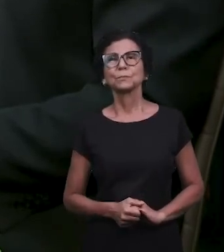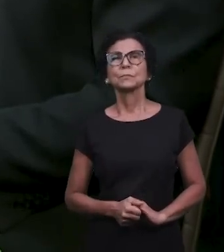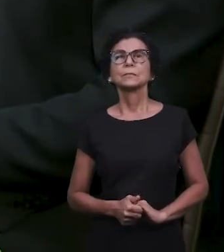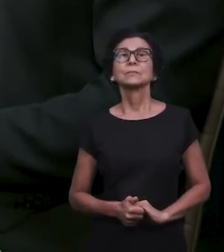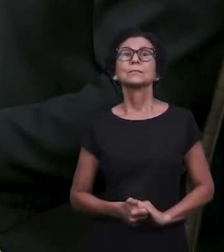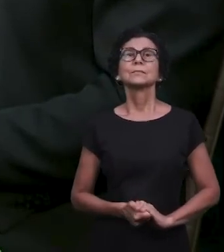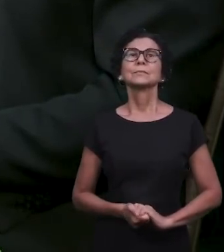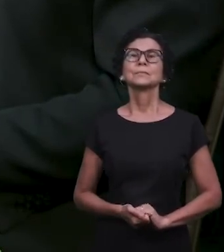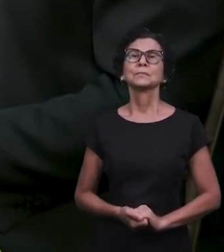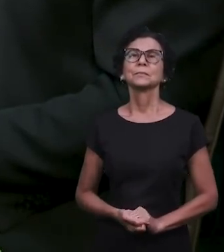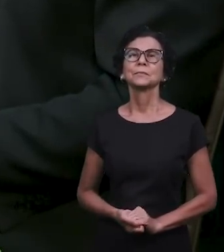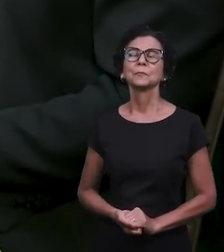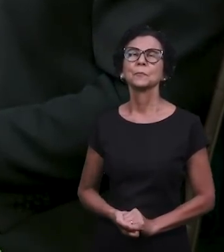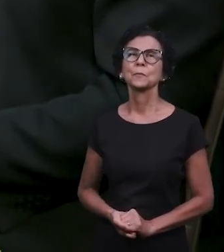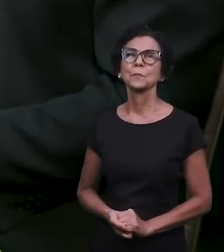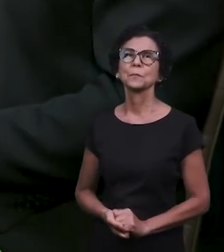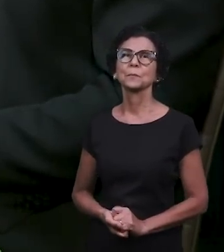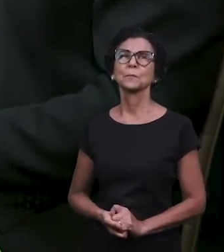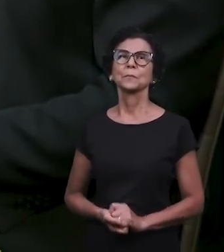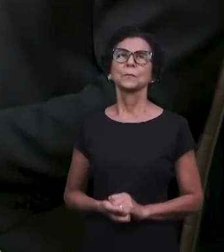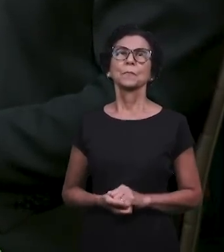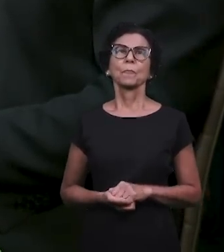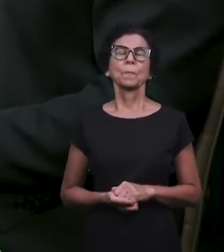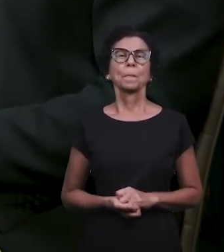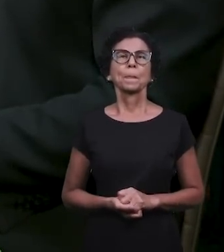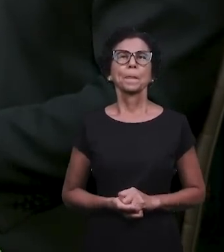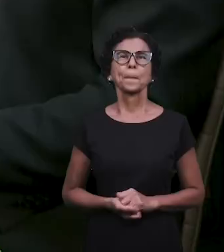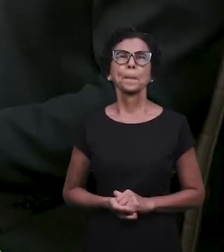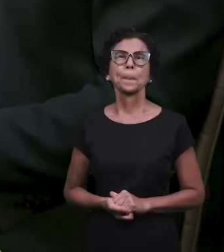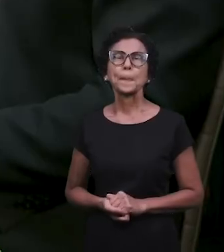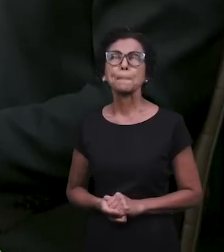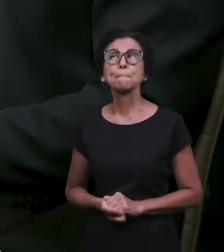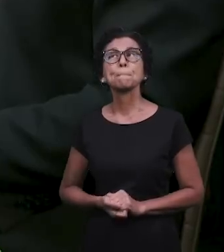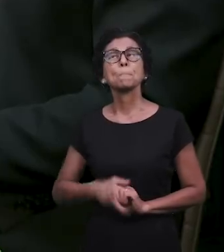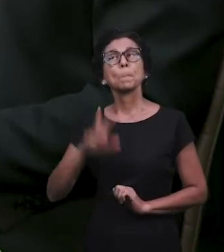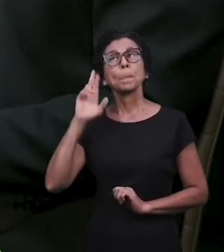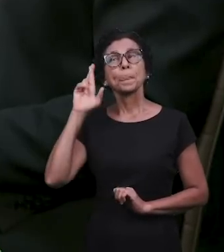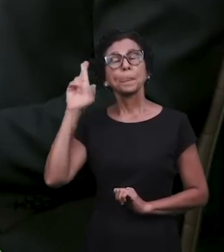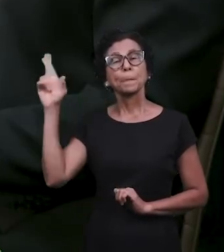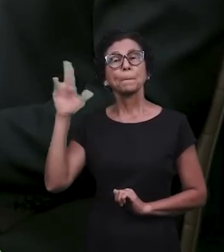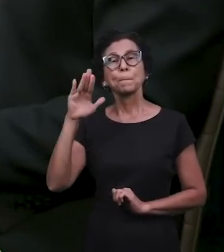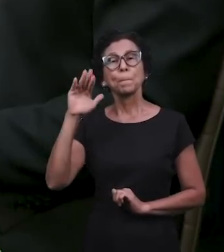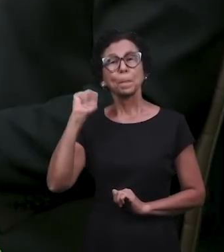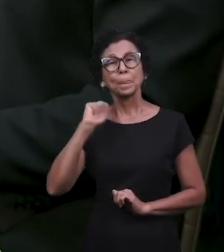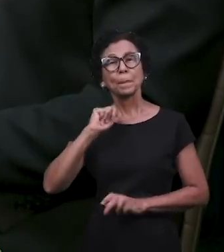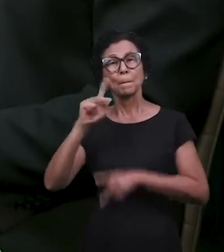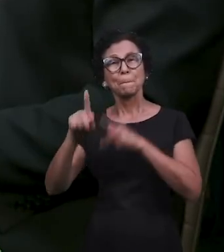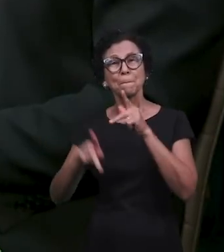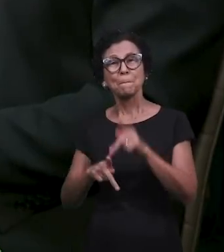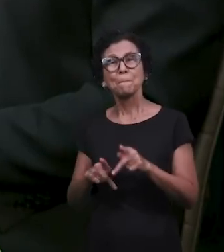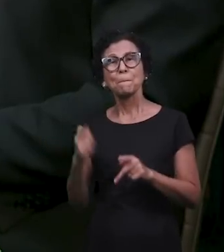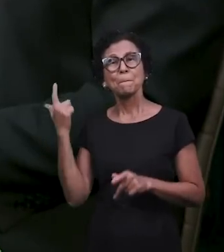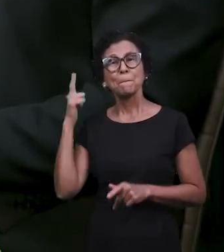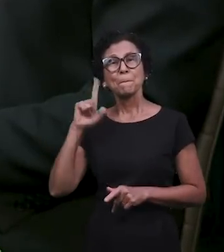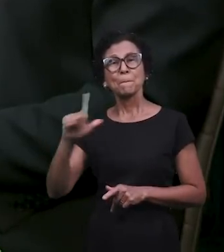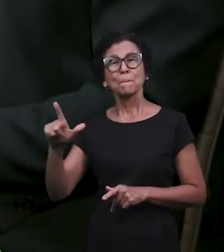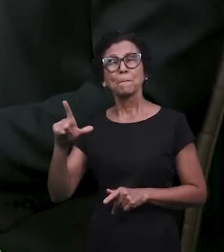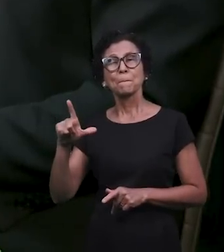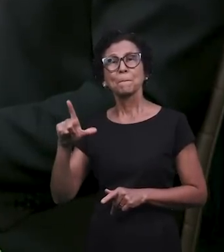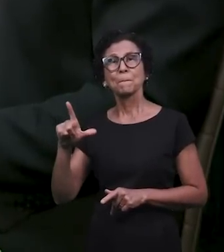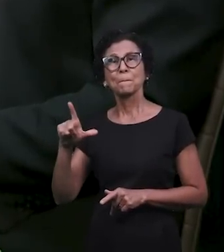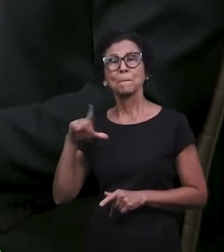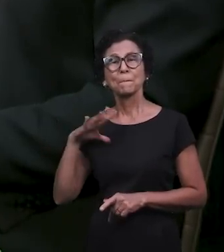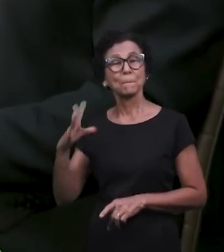façamos parte desse povo, um povo que vai alcançar a bênção. E aquele negócio, né? Às vezes você tem o seu cargo,